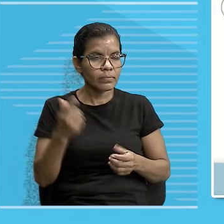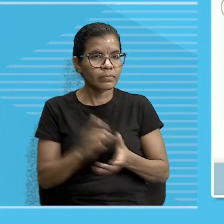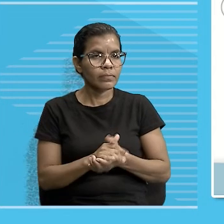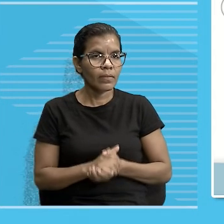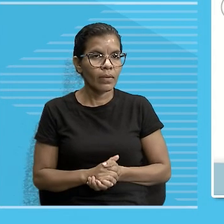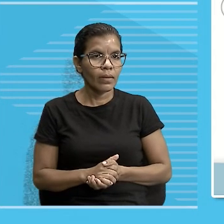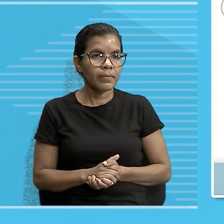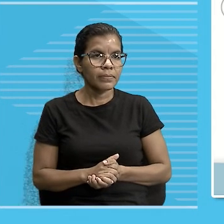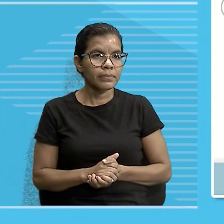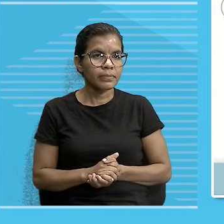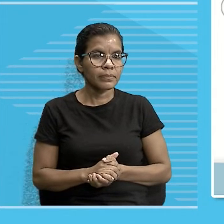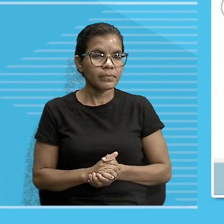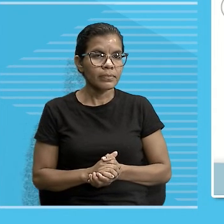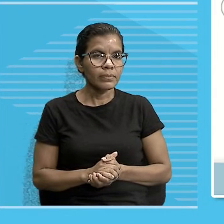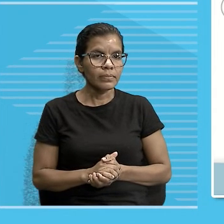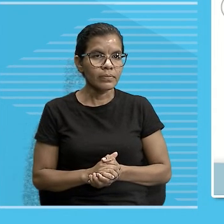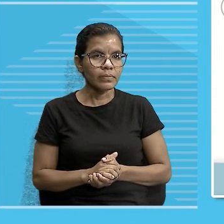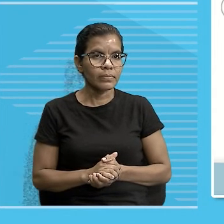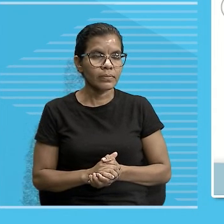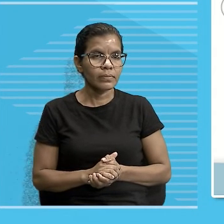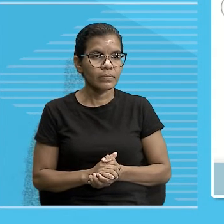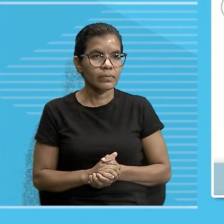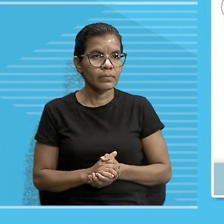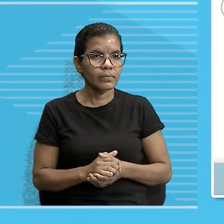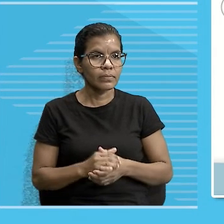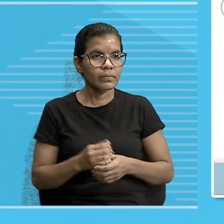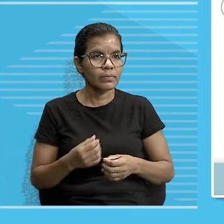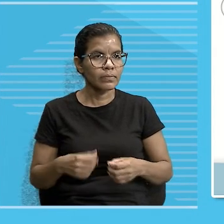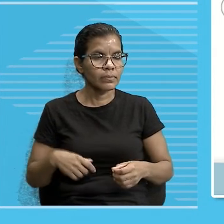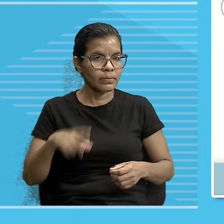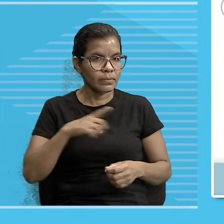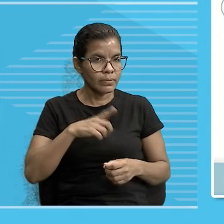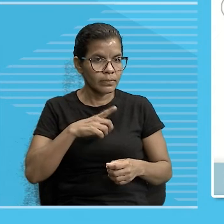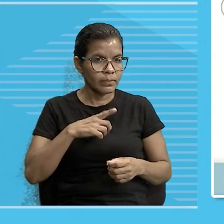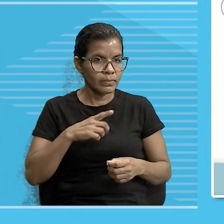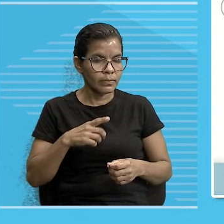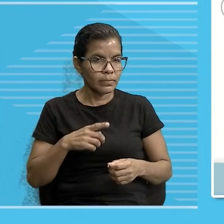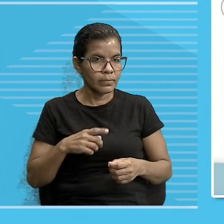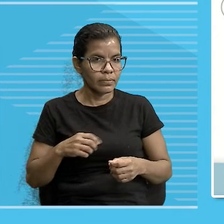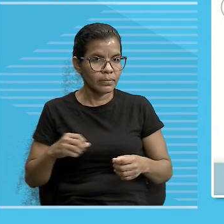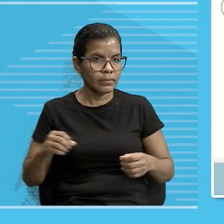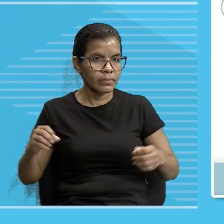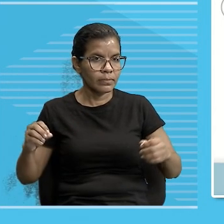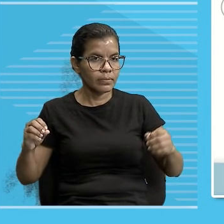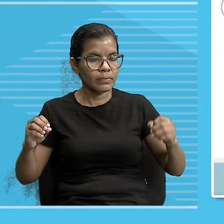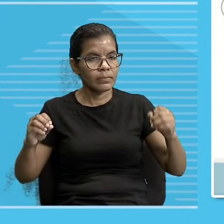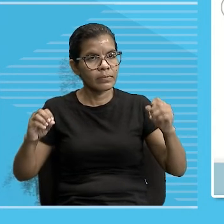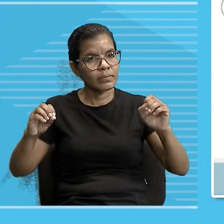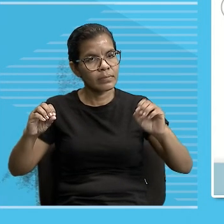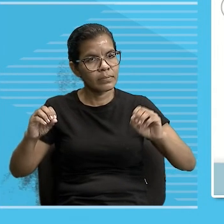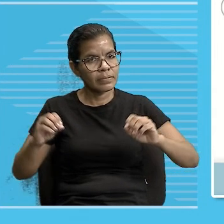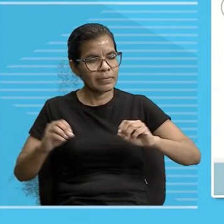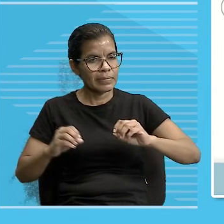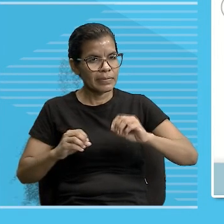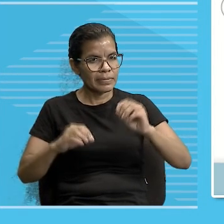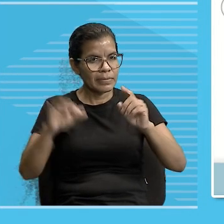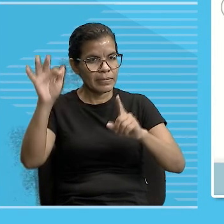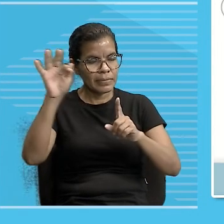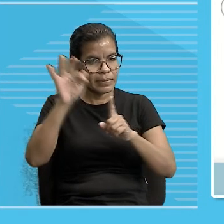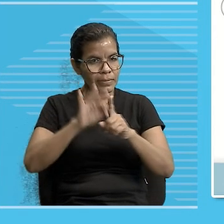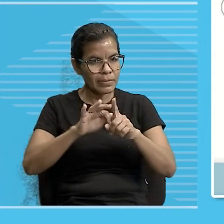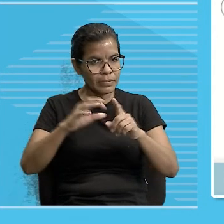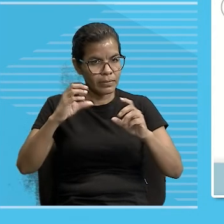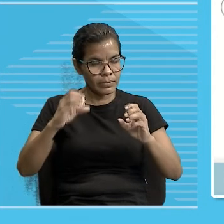quando a substância é para ter uma temperatura zero, é para que